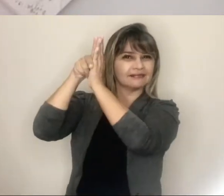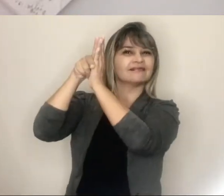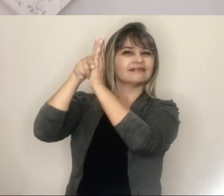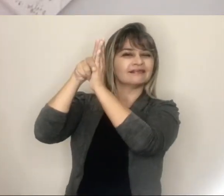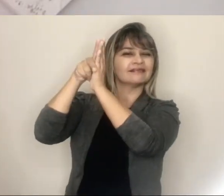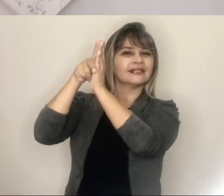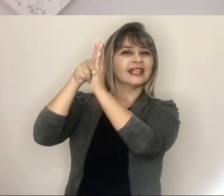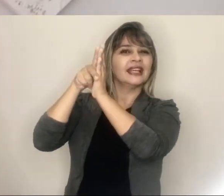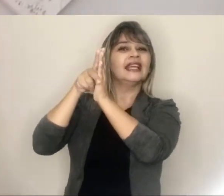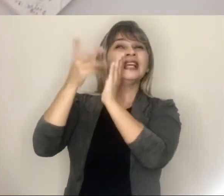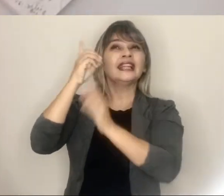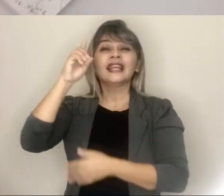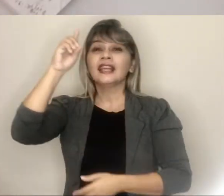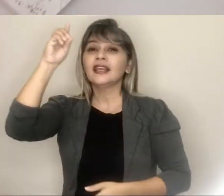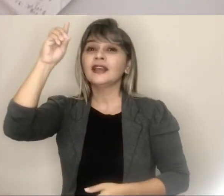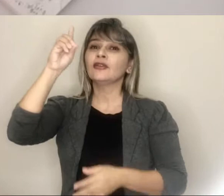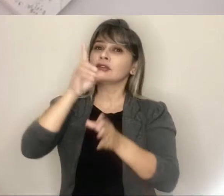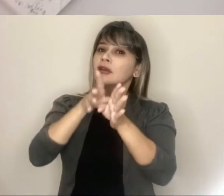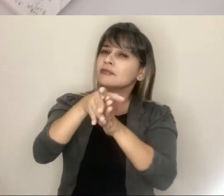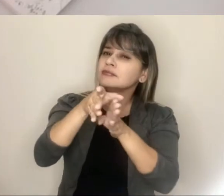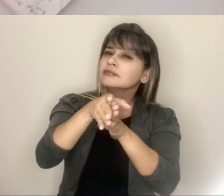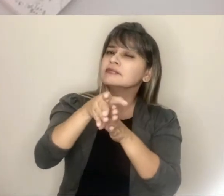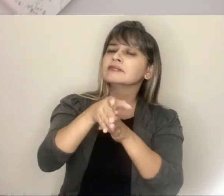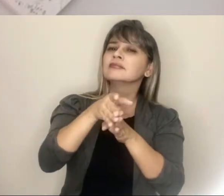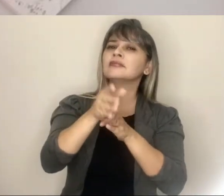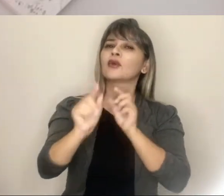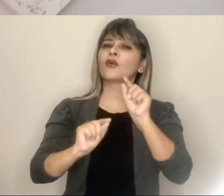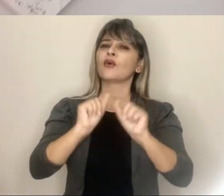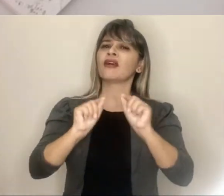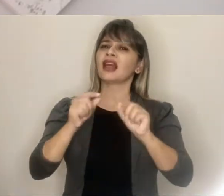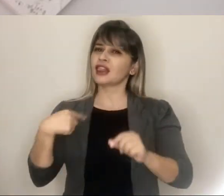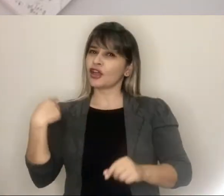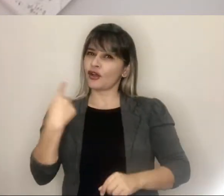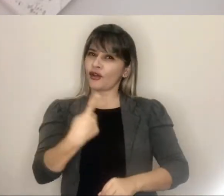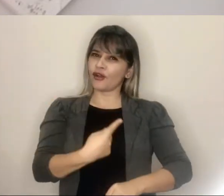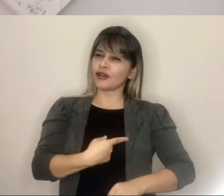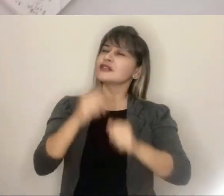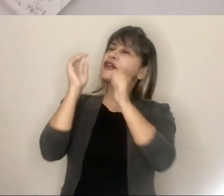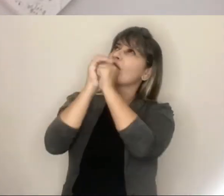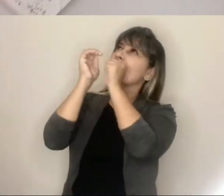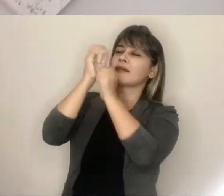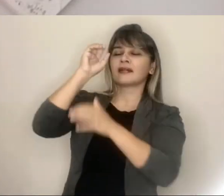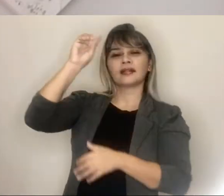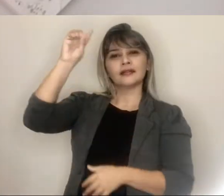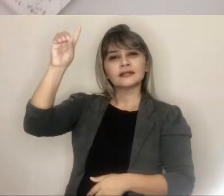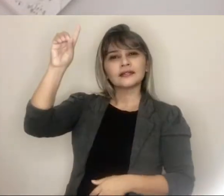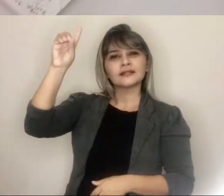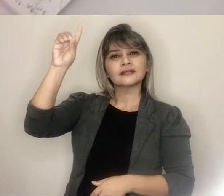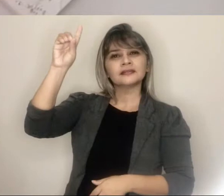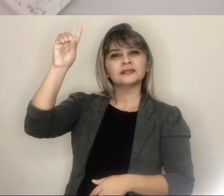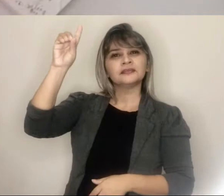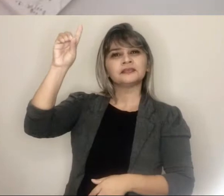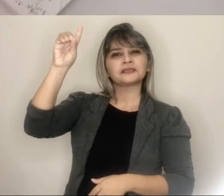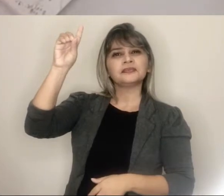nossas necessidades diante de Deus, em oração e súplica. Vejam que o ambiente de oração não